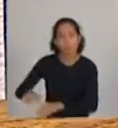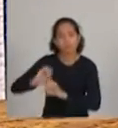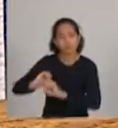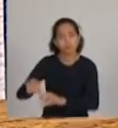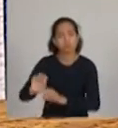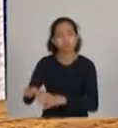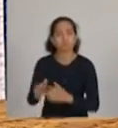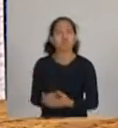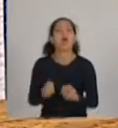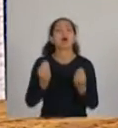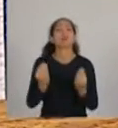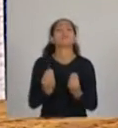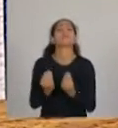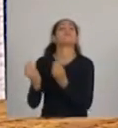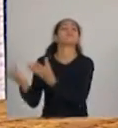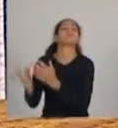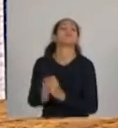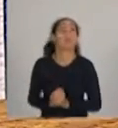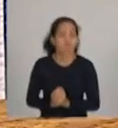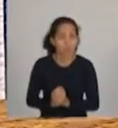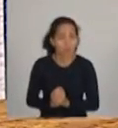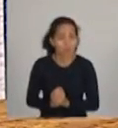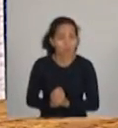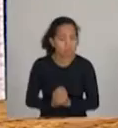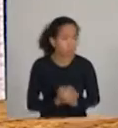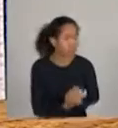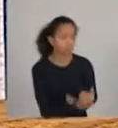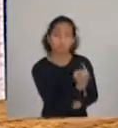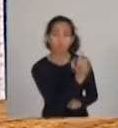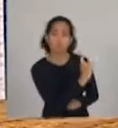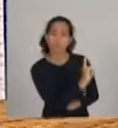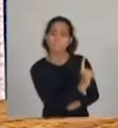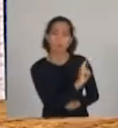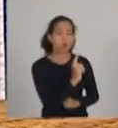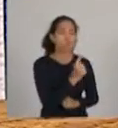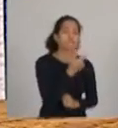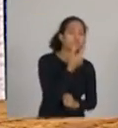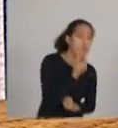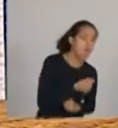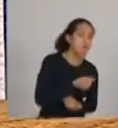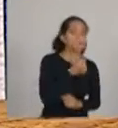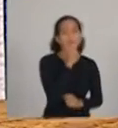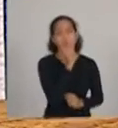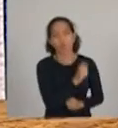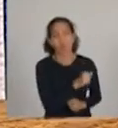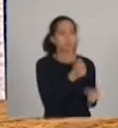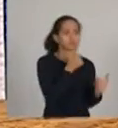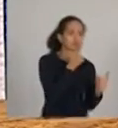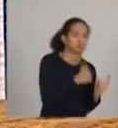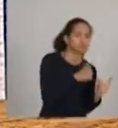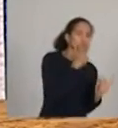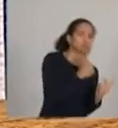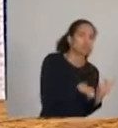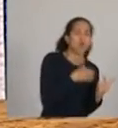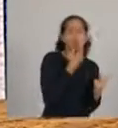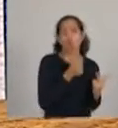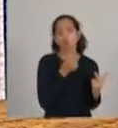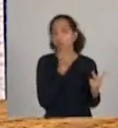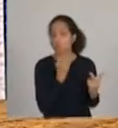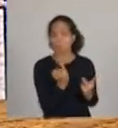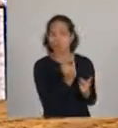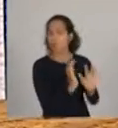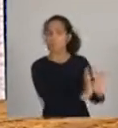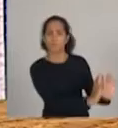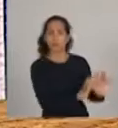vai fornecer isso, independe da orientação sexual. Até porque